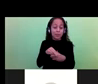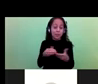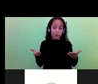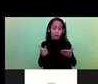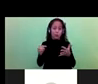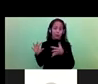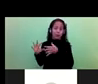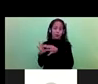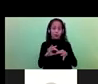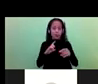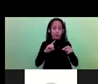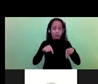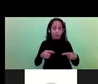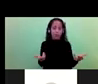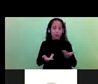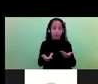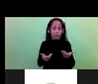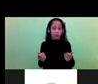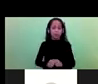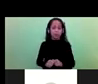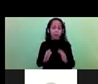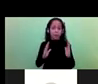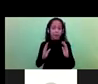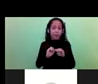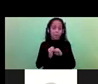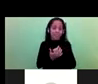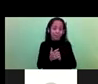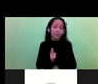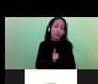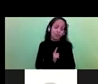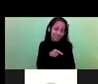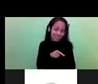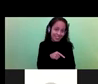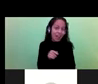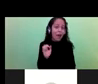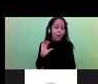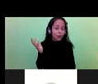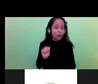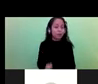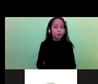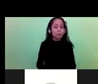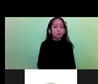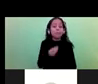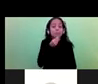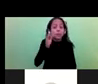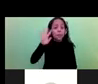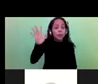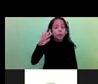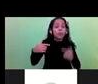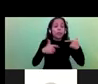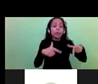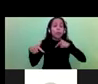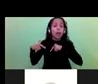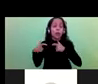É esse o nosso contexto, inclusive, de pandemia. Quantos postos de trabalho não